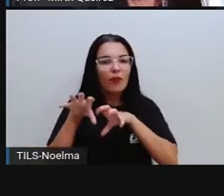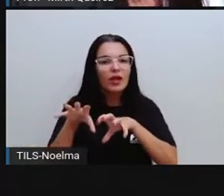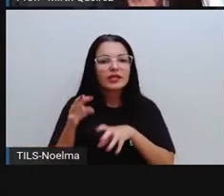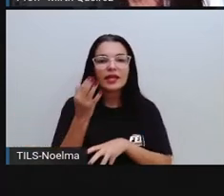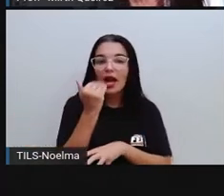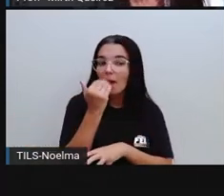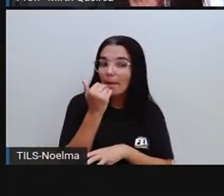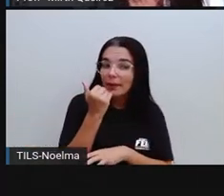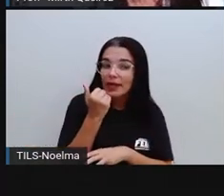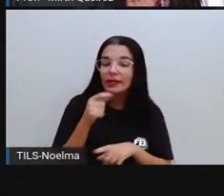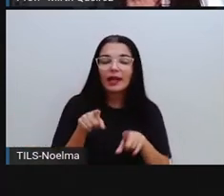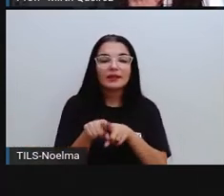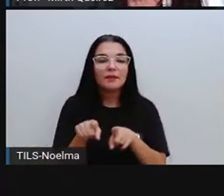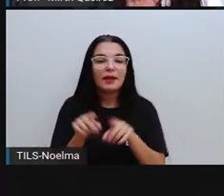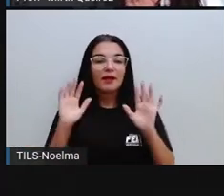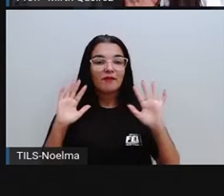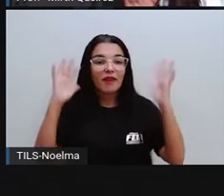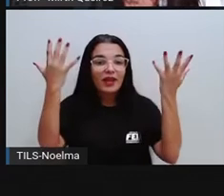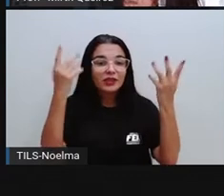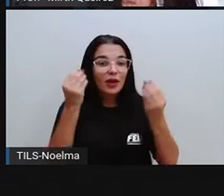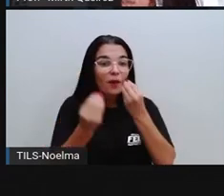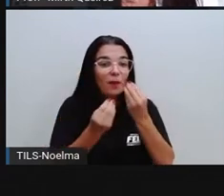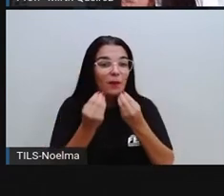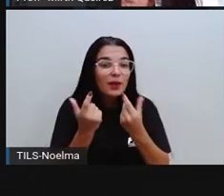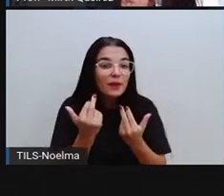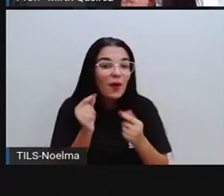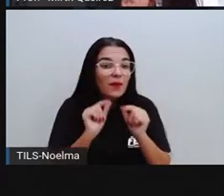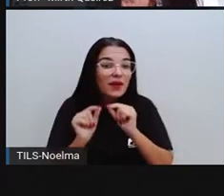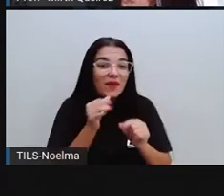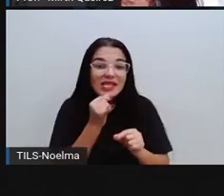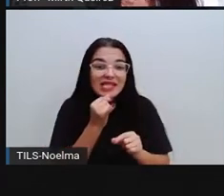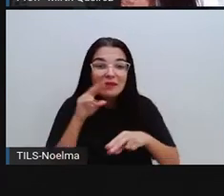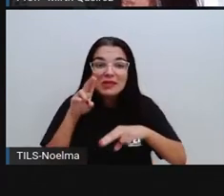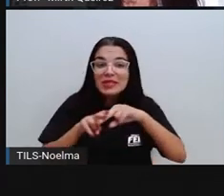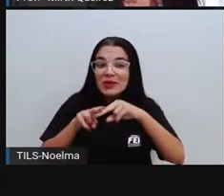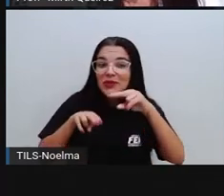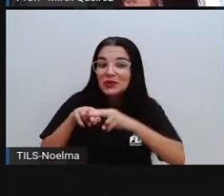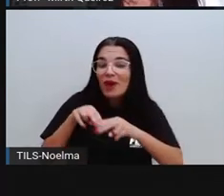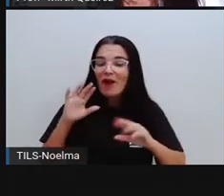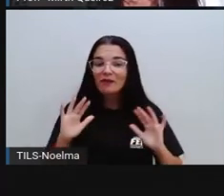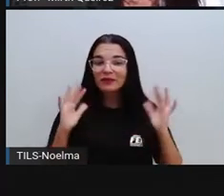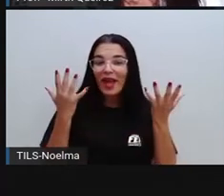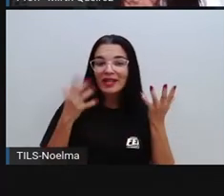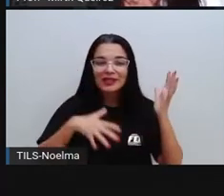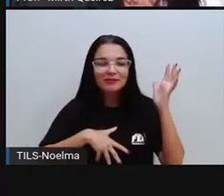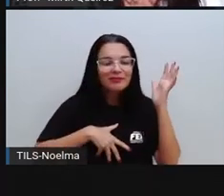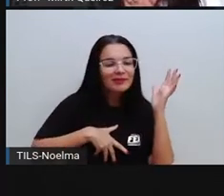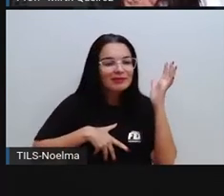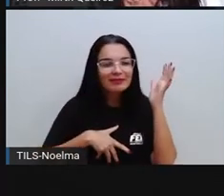também algumas festas, como de São João, né? Nas danças, como a quadrilha.